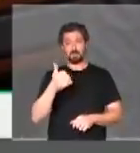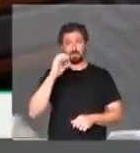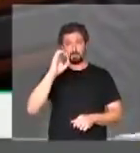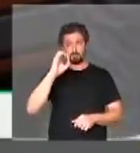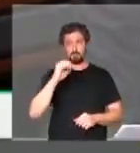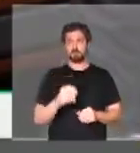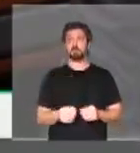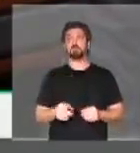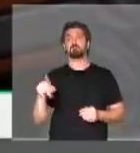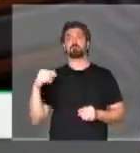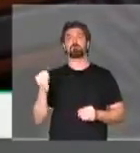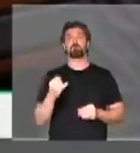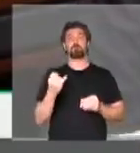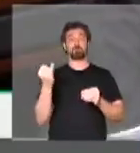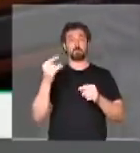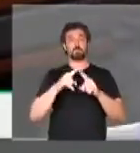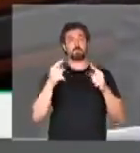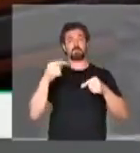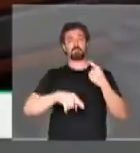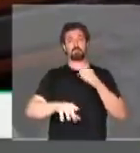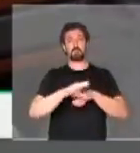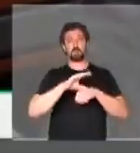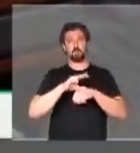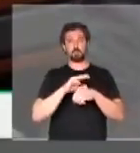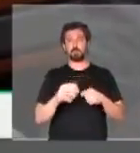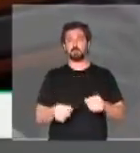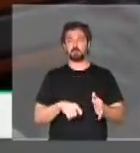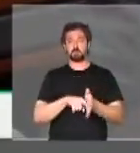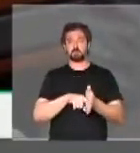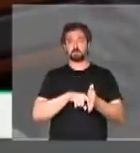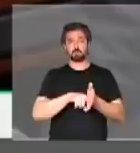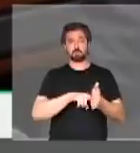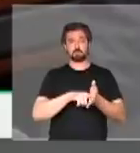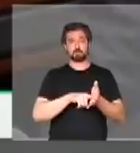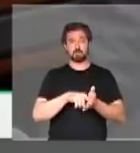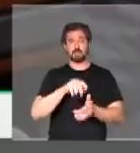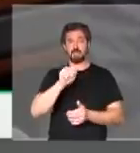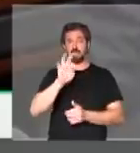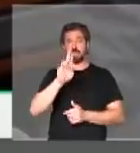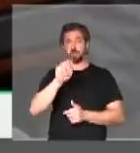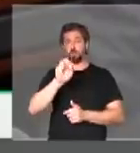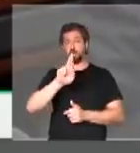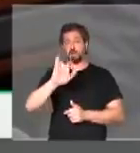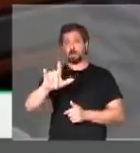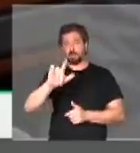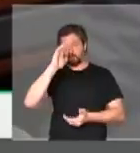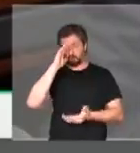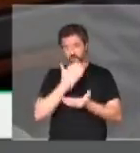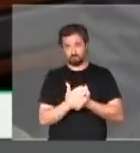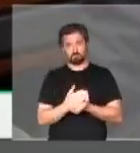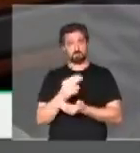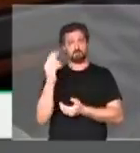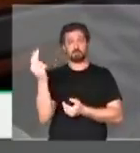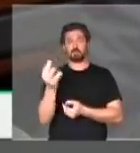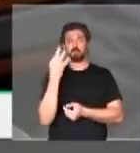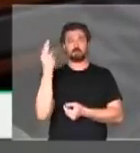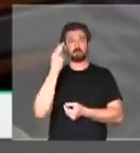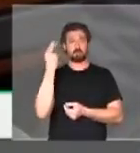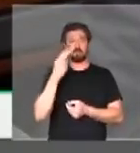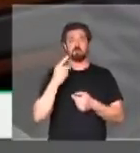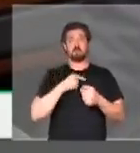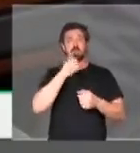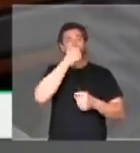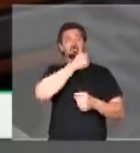10 pontos que são inconstitucionais. Não há estudo atuarial efetivo e confiável que justifique